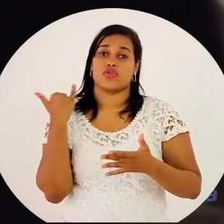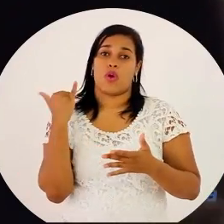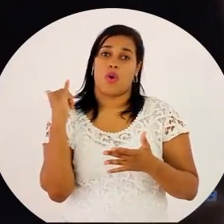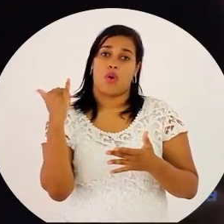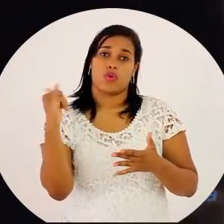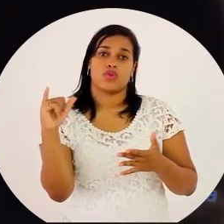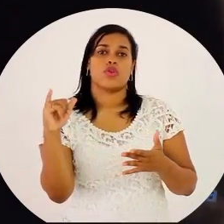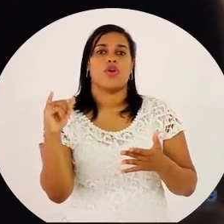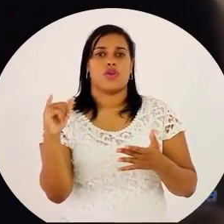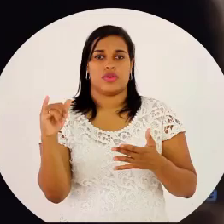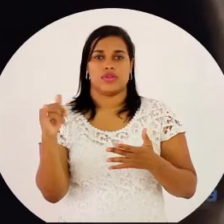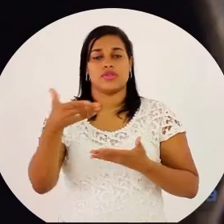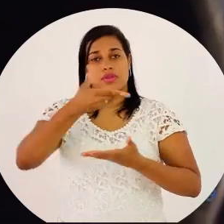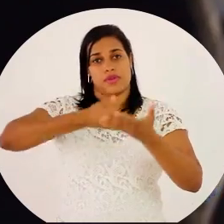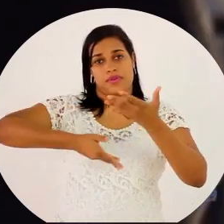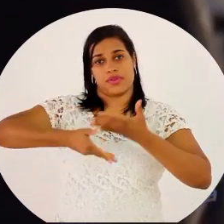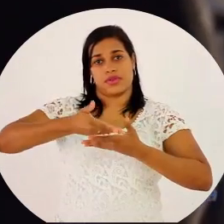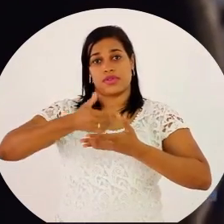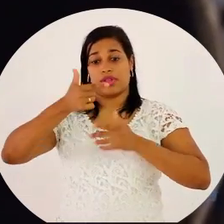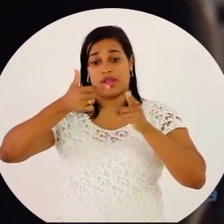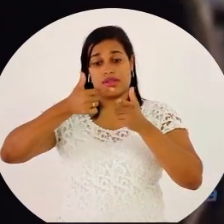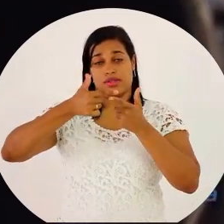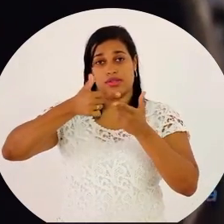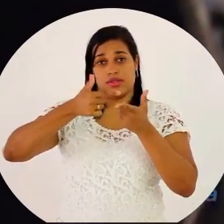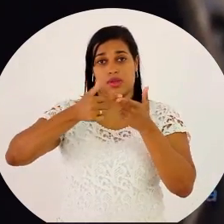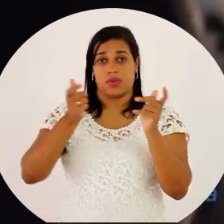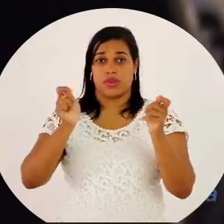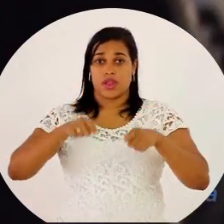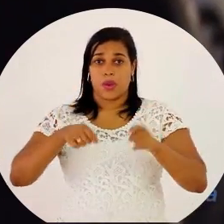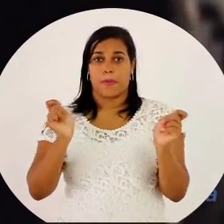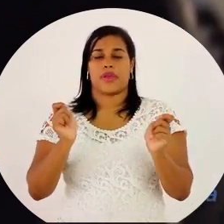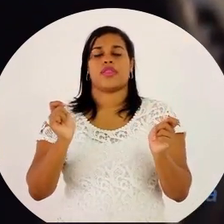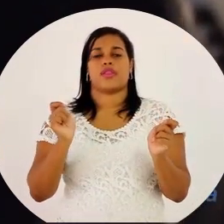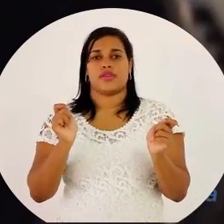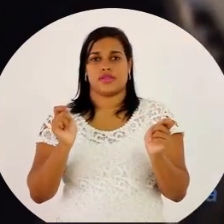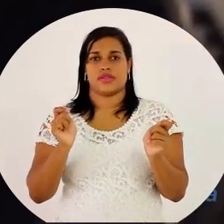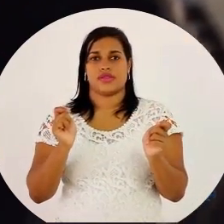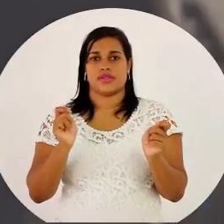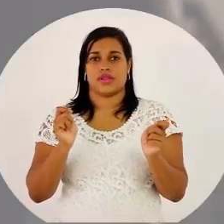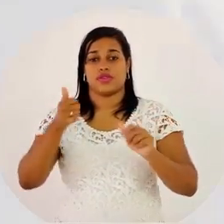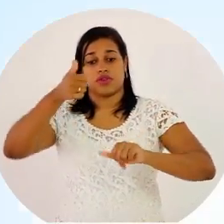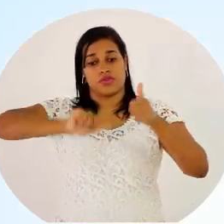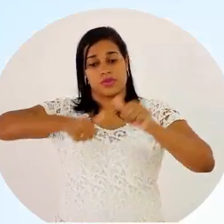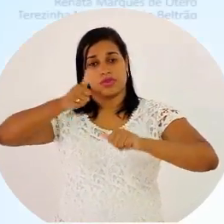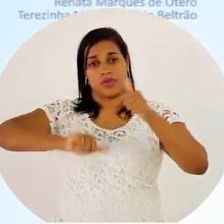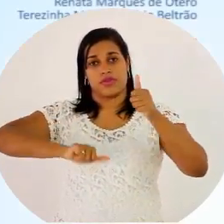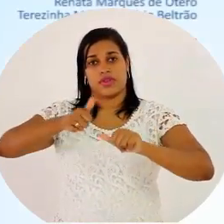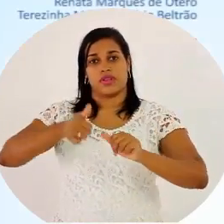que vai fazer parte da nossa segunda competência que nós vamos ver mais para frente.